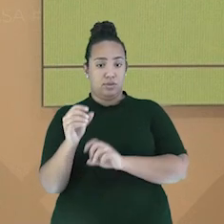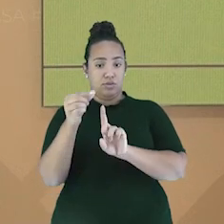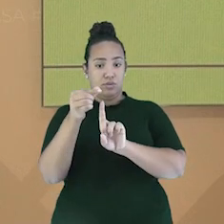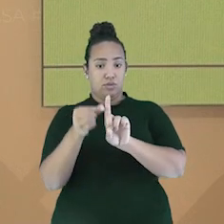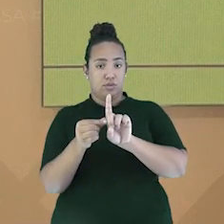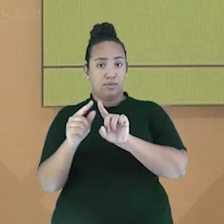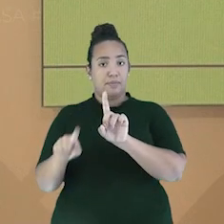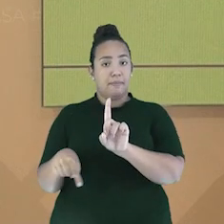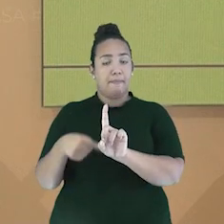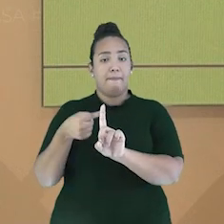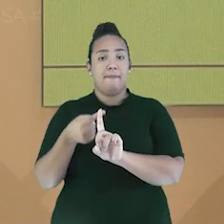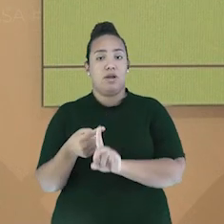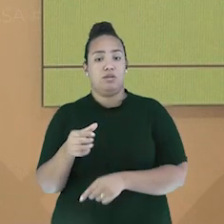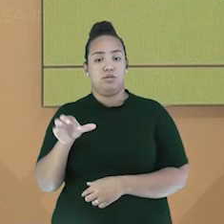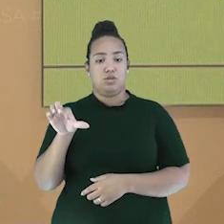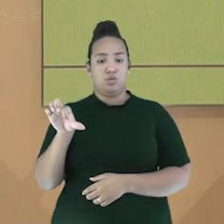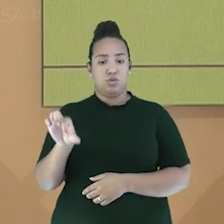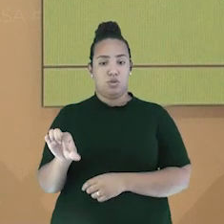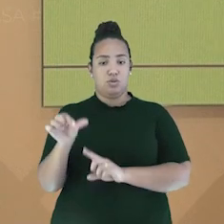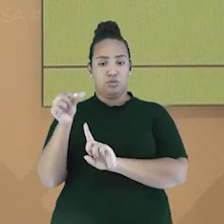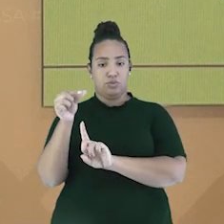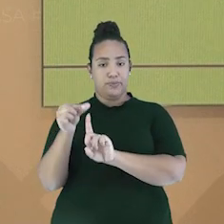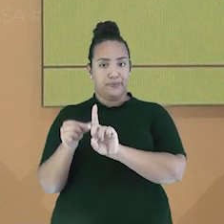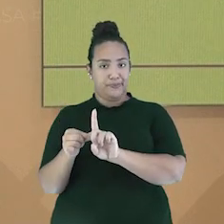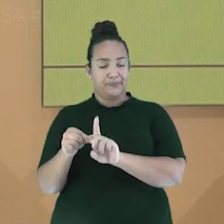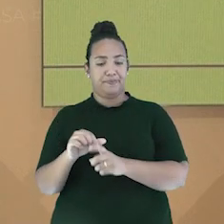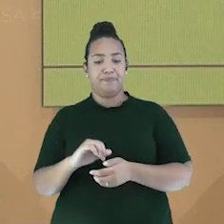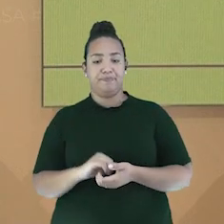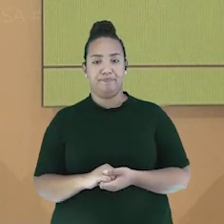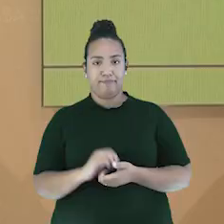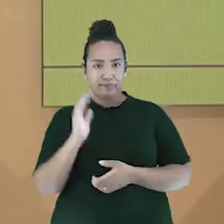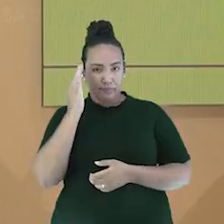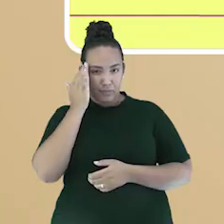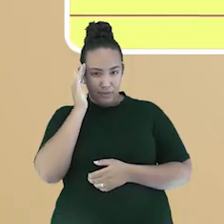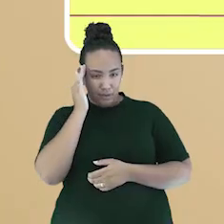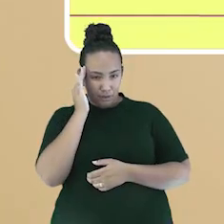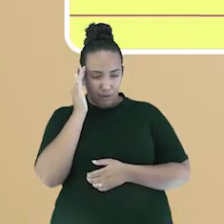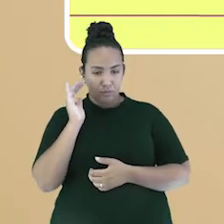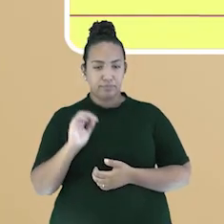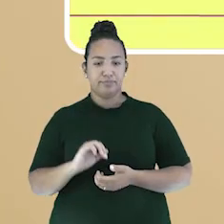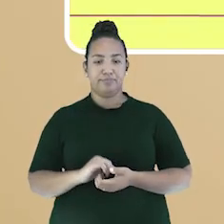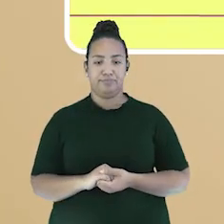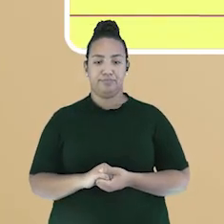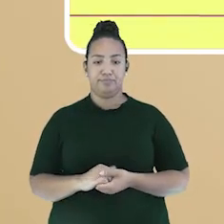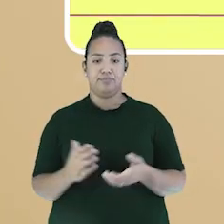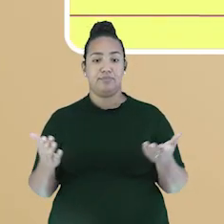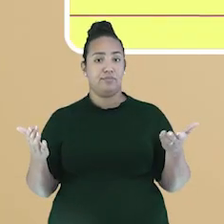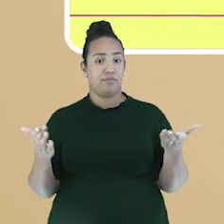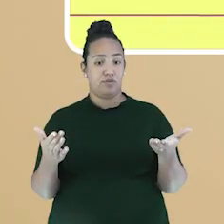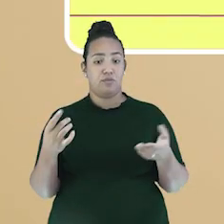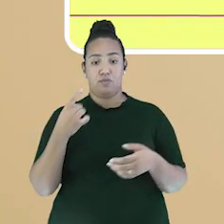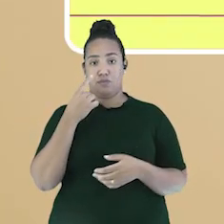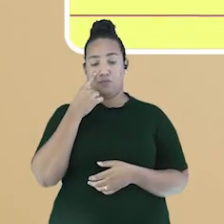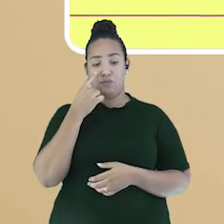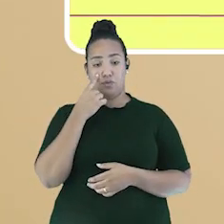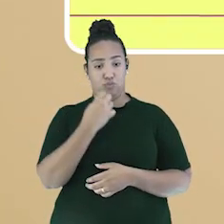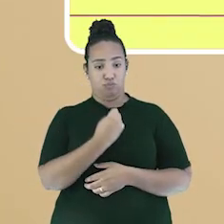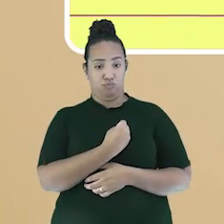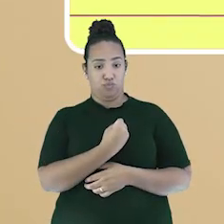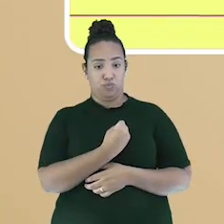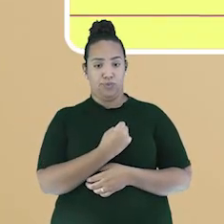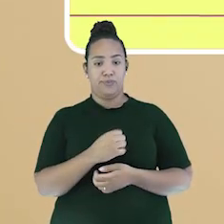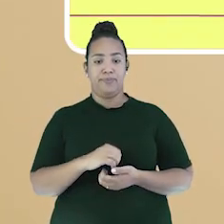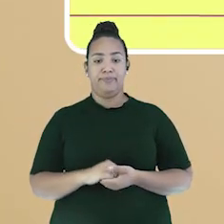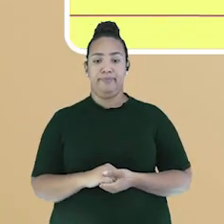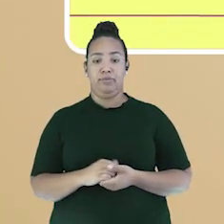Mas 9 unidades Deu para entender vamos observar outro número Então agora